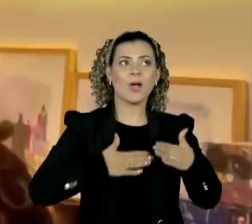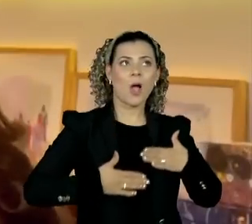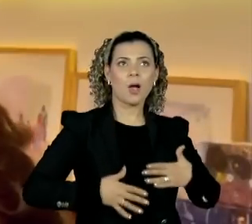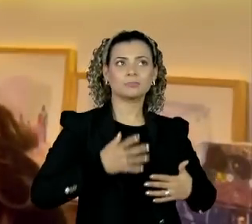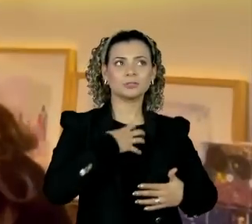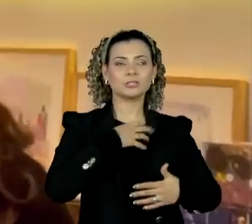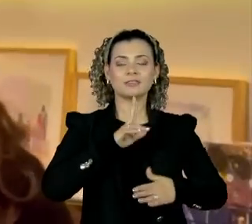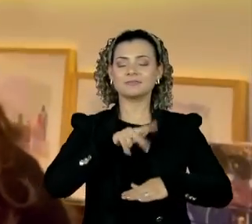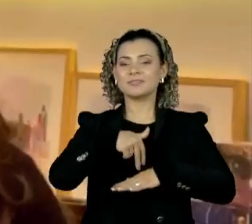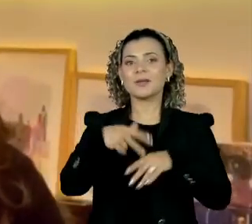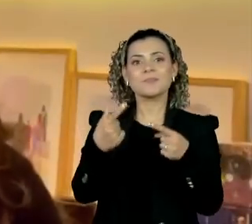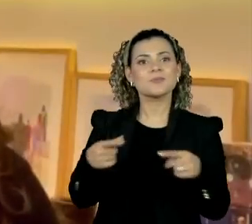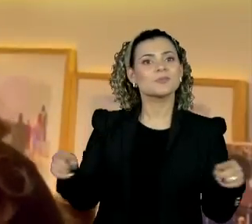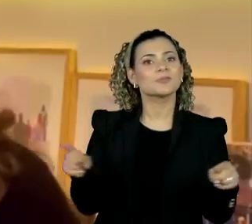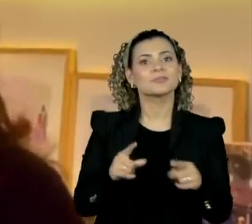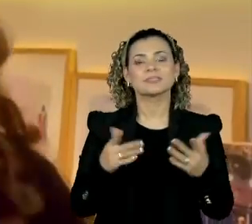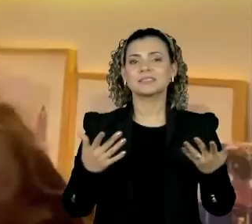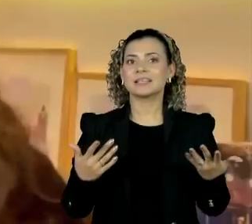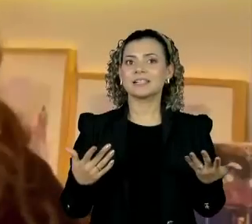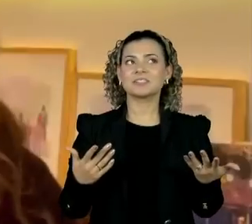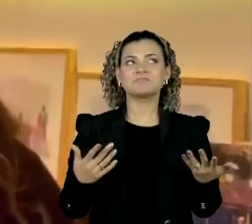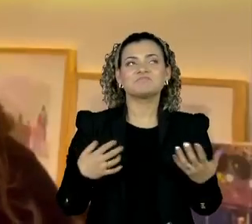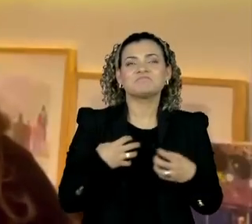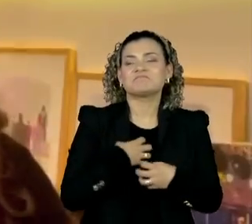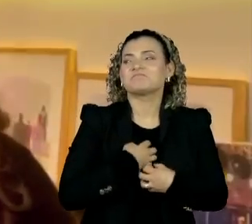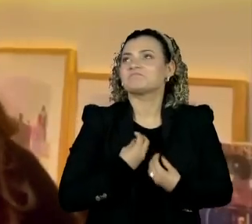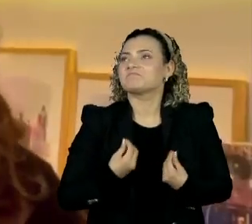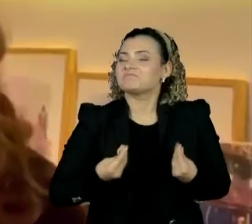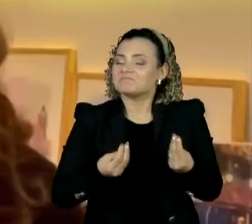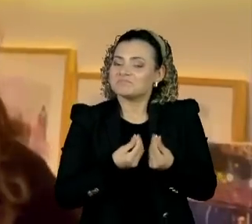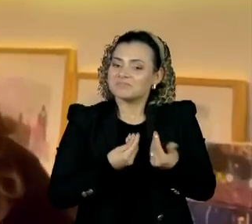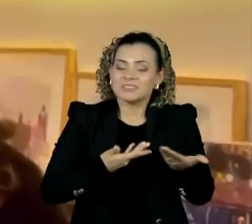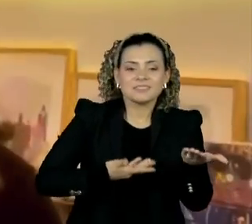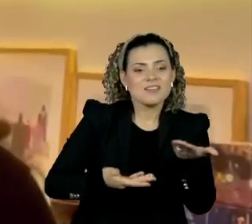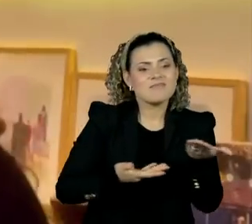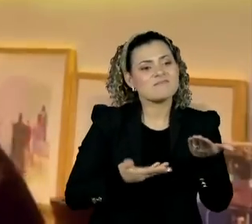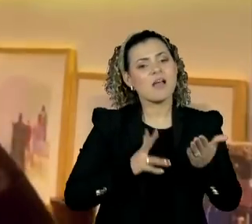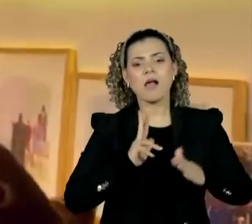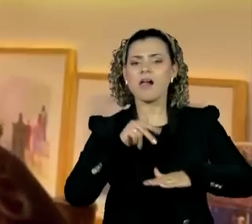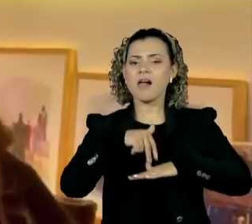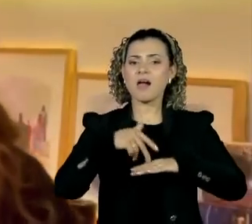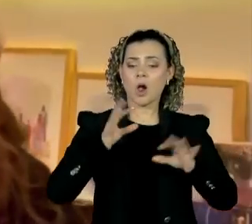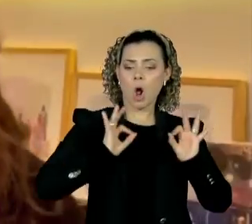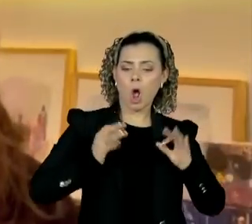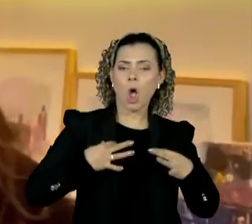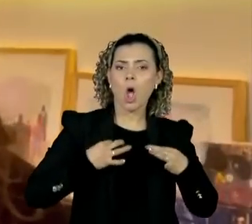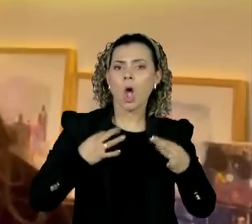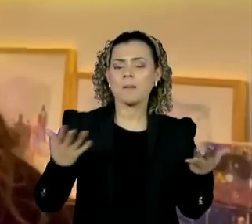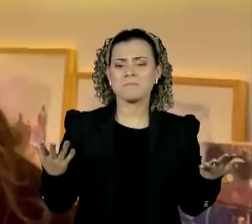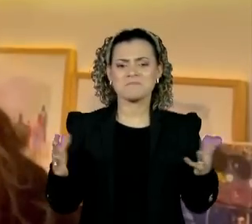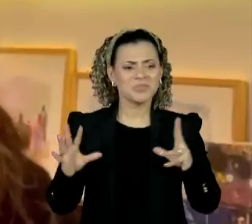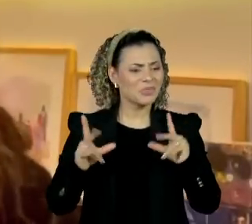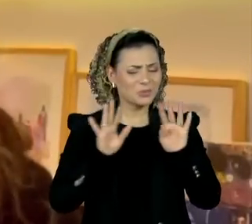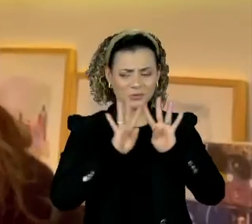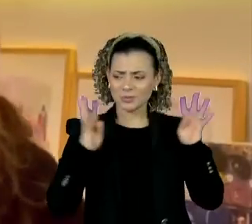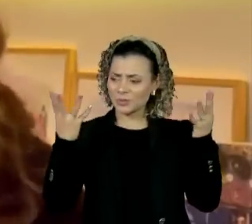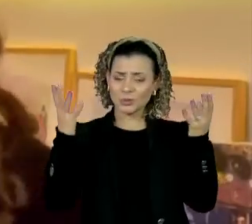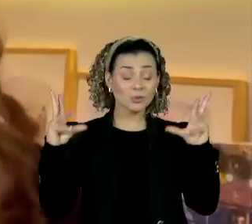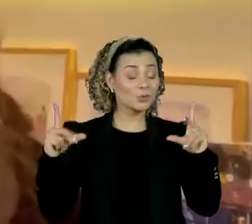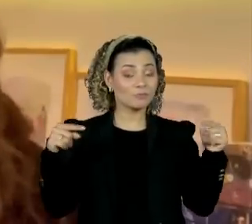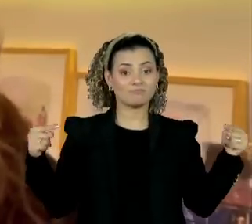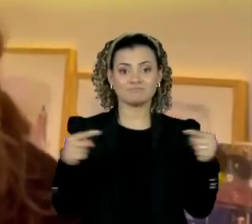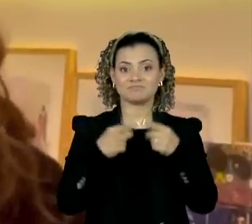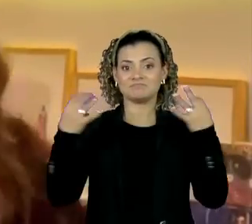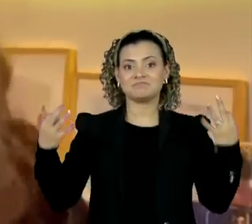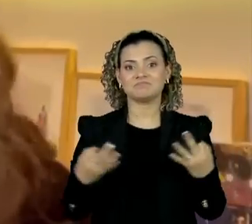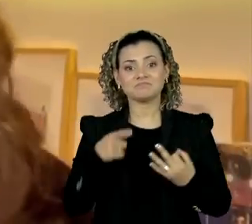de música, de musicalidade, de figurino, de tudo. Dava para